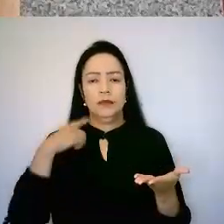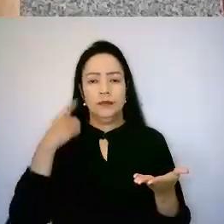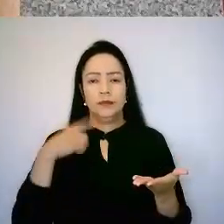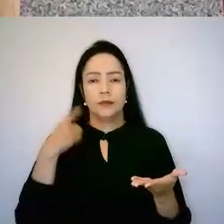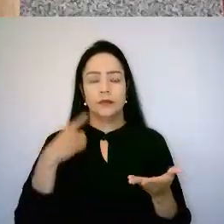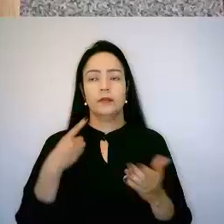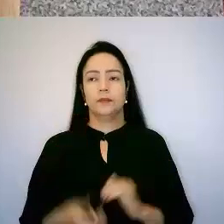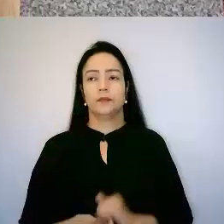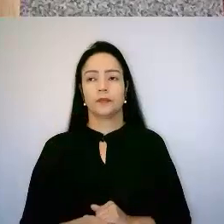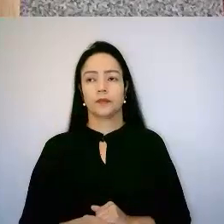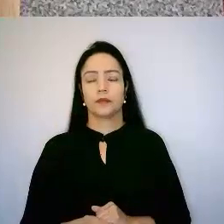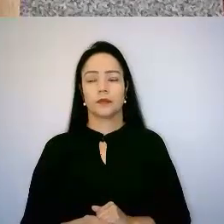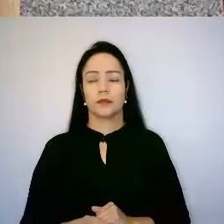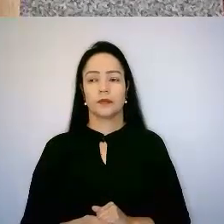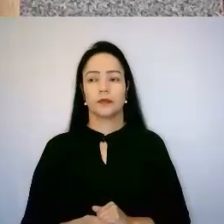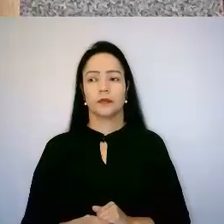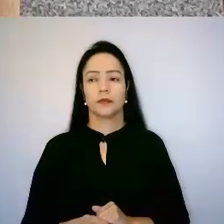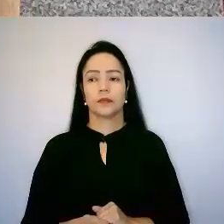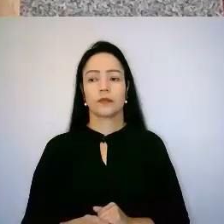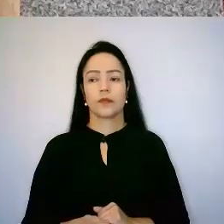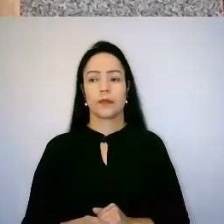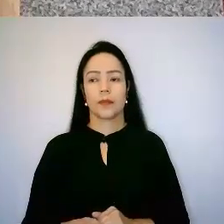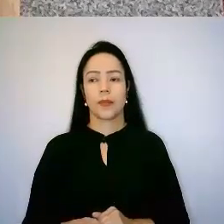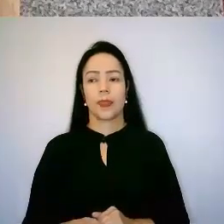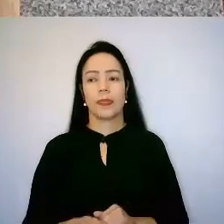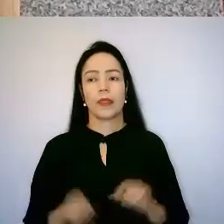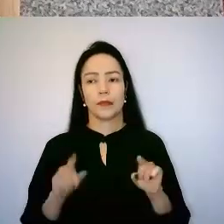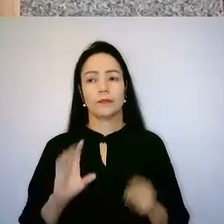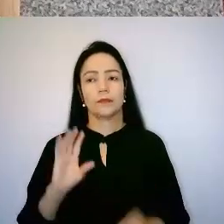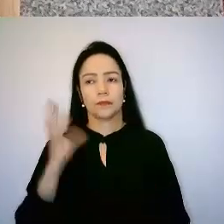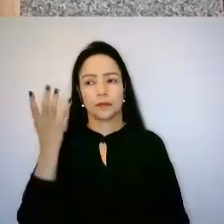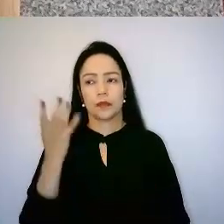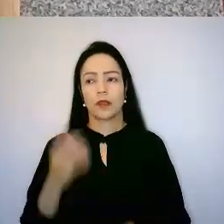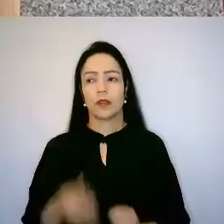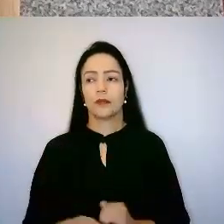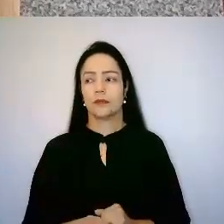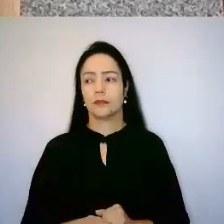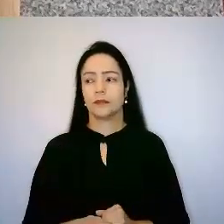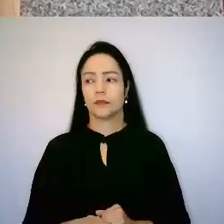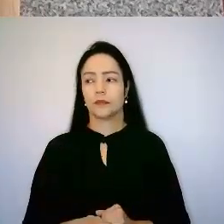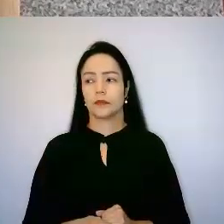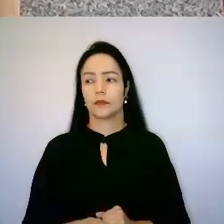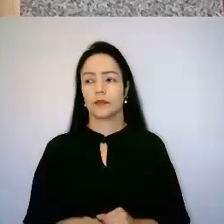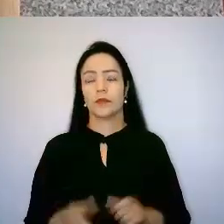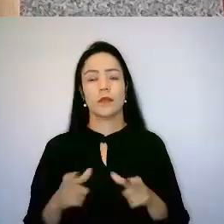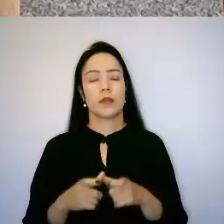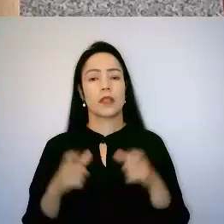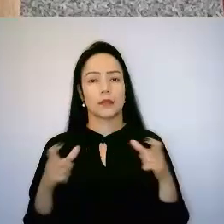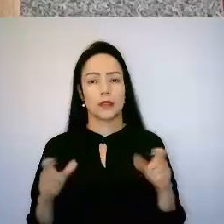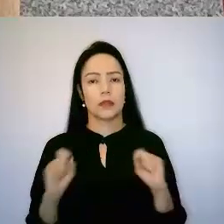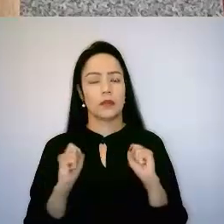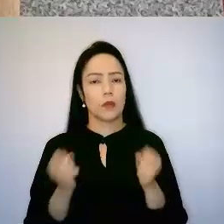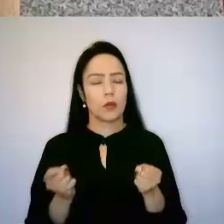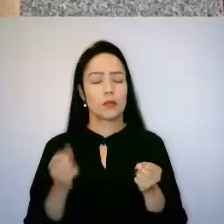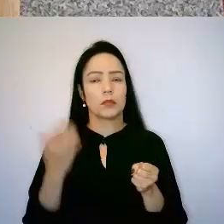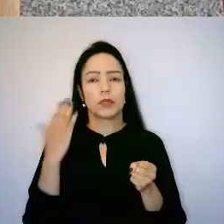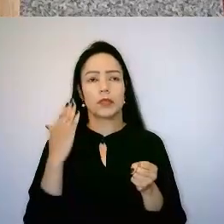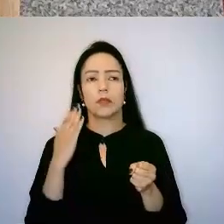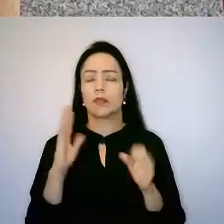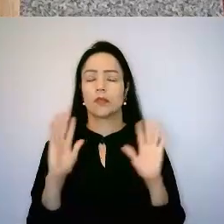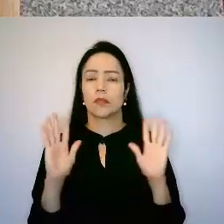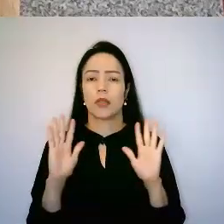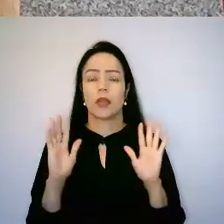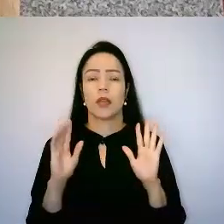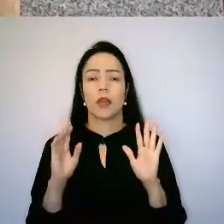o presente caso ele não demanda maior esse sócios hermenêuticos na medida em que ele trata basicamente de